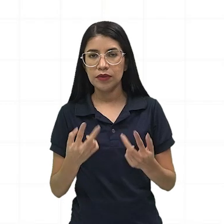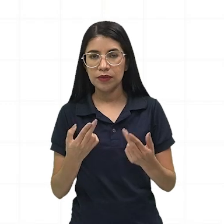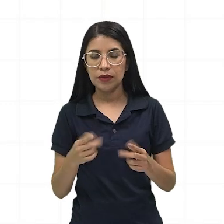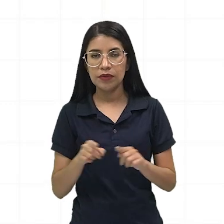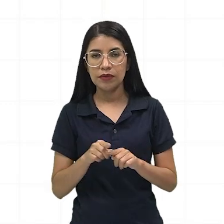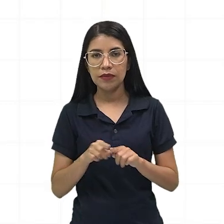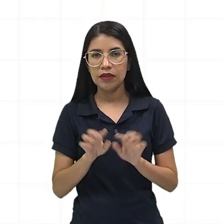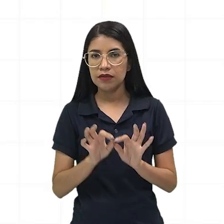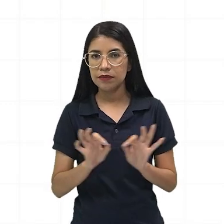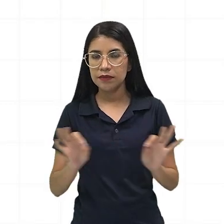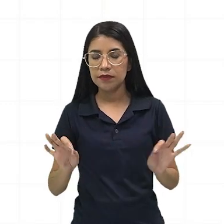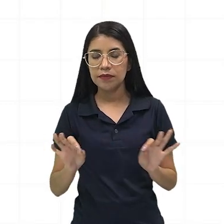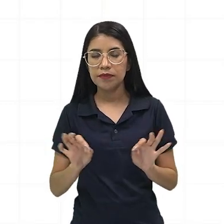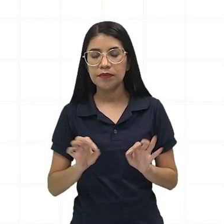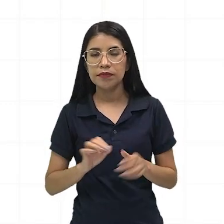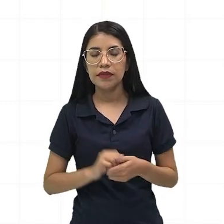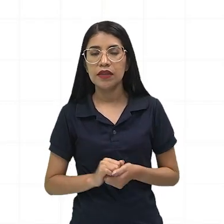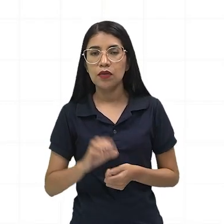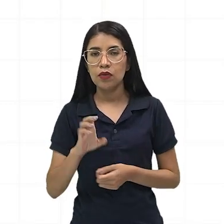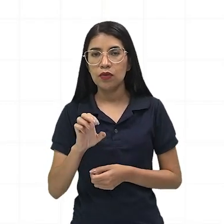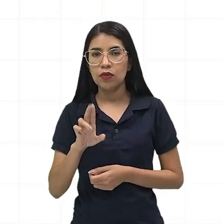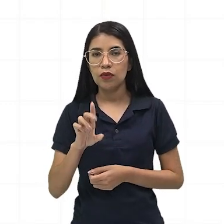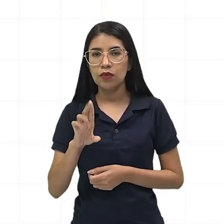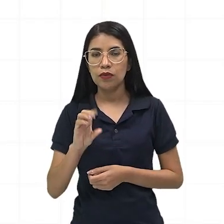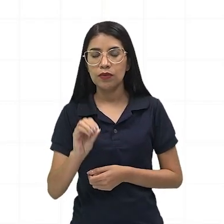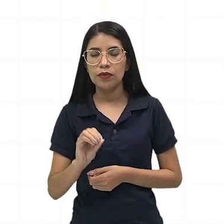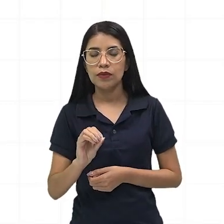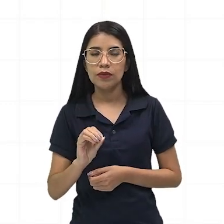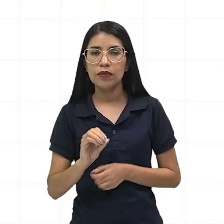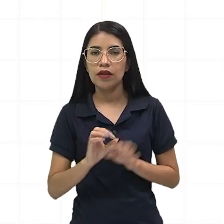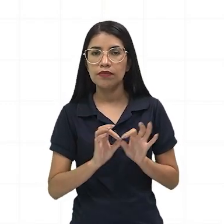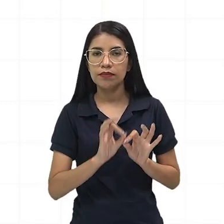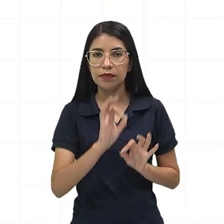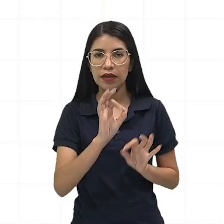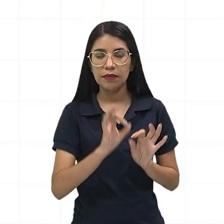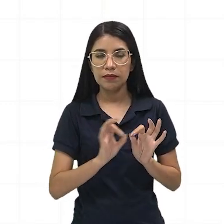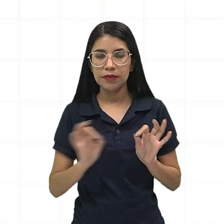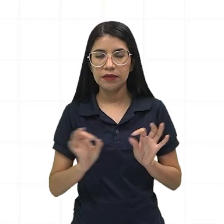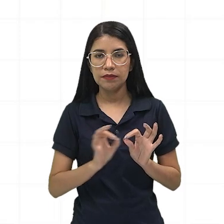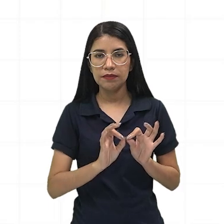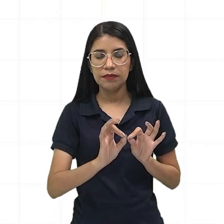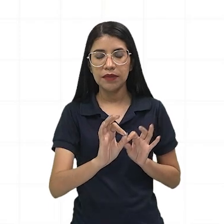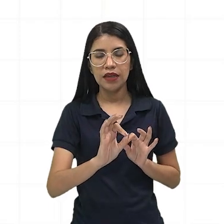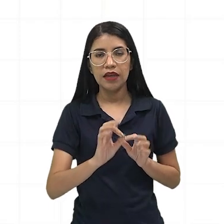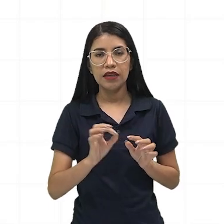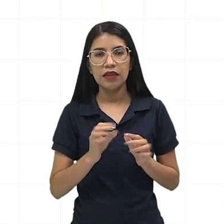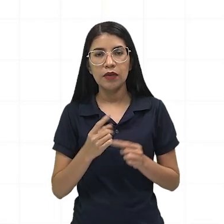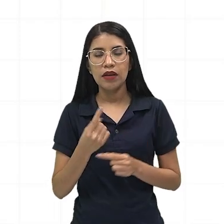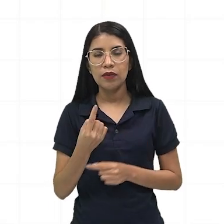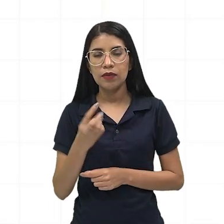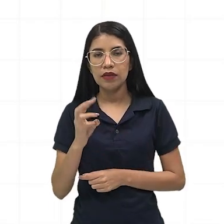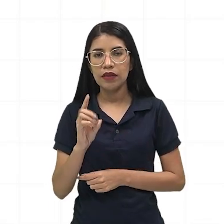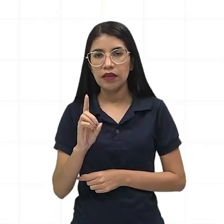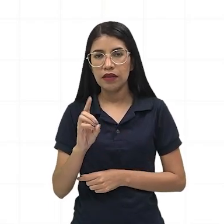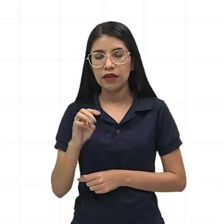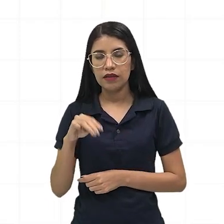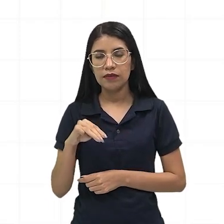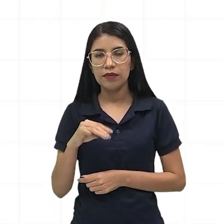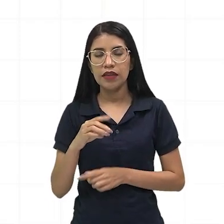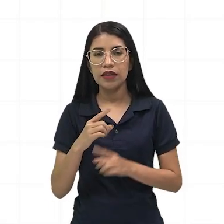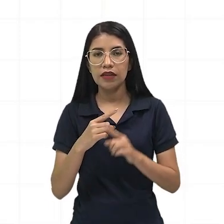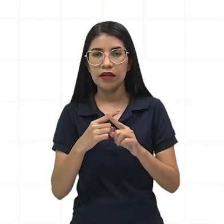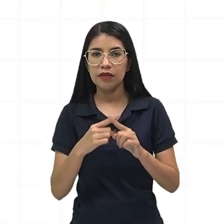nós temos, então, o cubo, que é formado por as suas faces são quadradas, né, tudo 1 decímetro. E aí